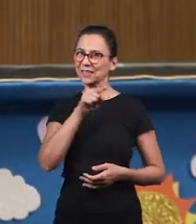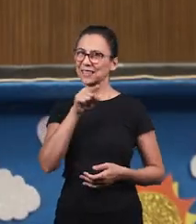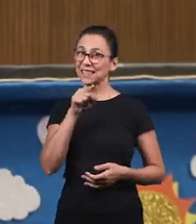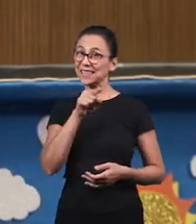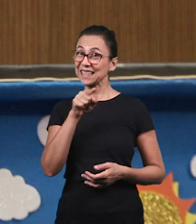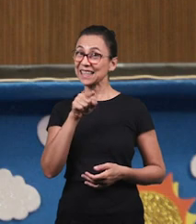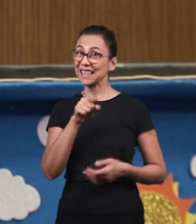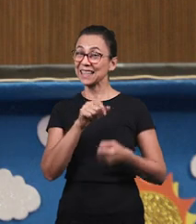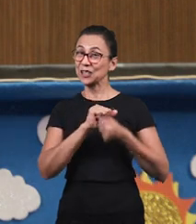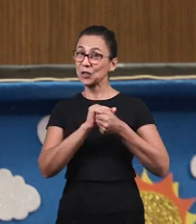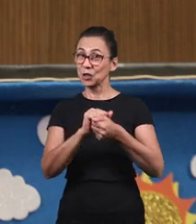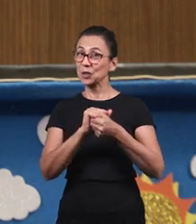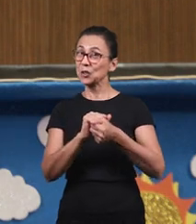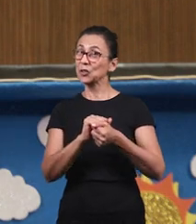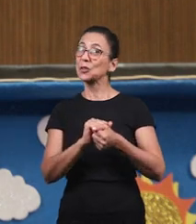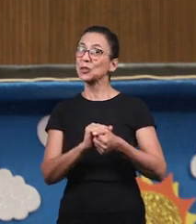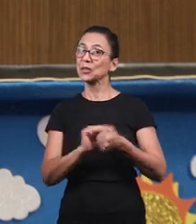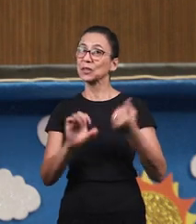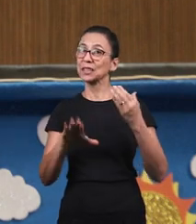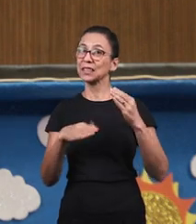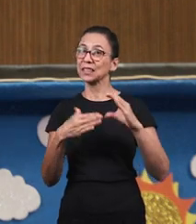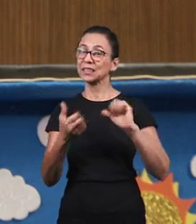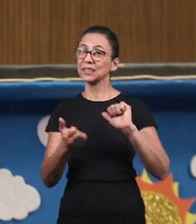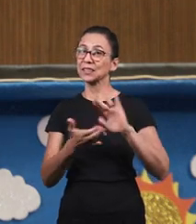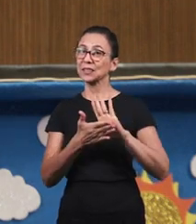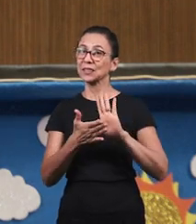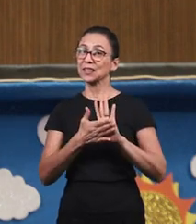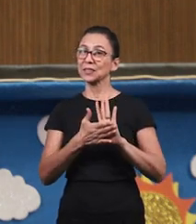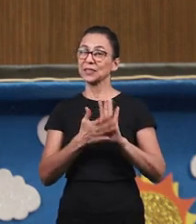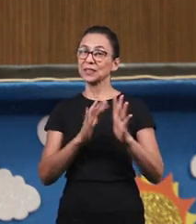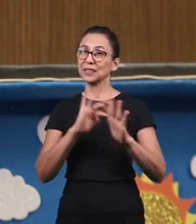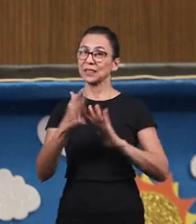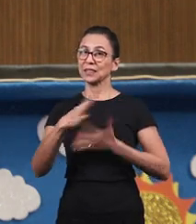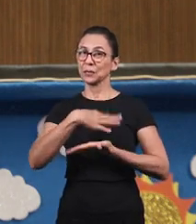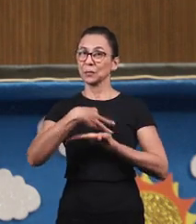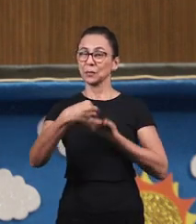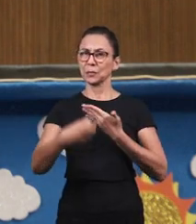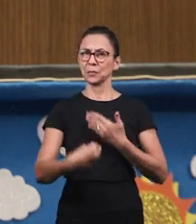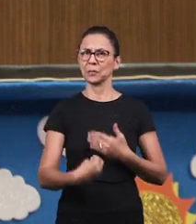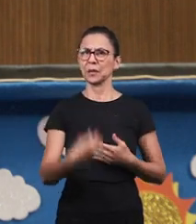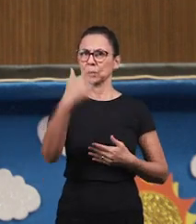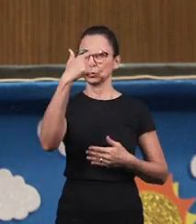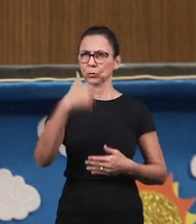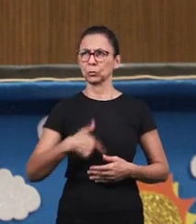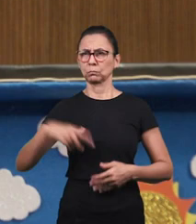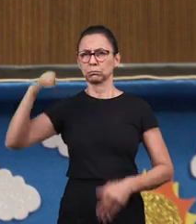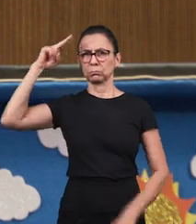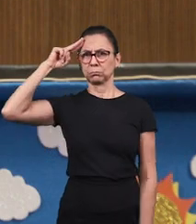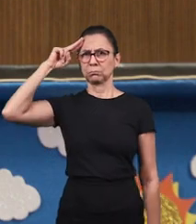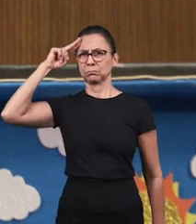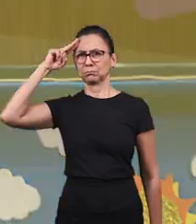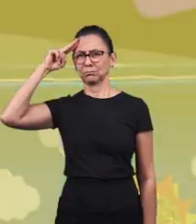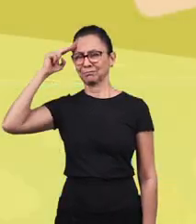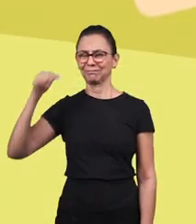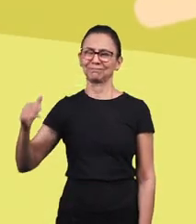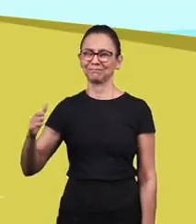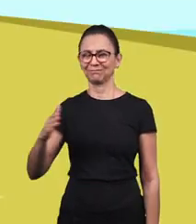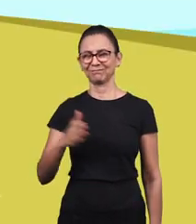Convido vocês para cantarem junto comigo um louvor que diz: sou um soldado do Bom